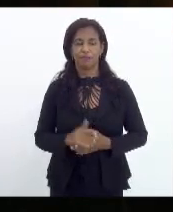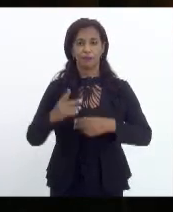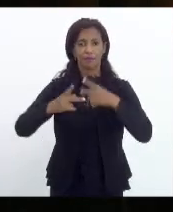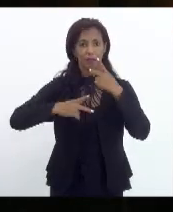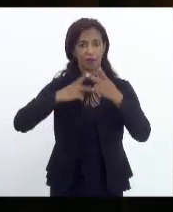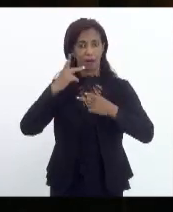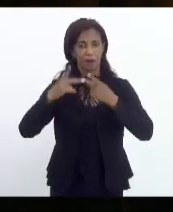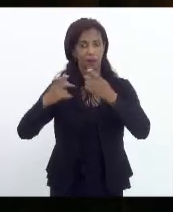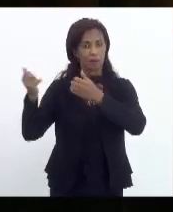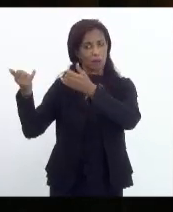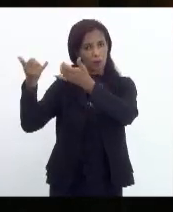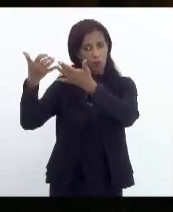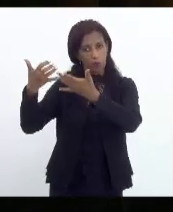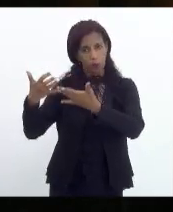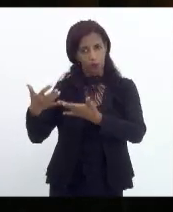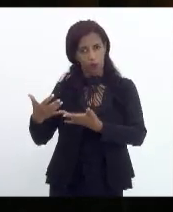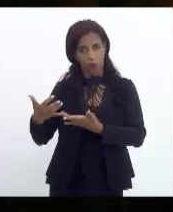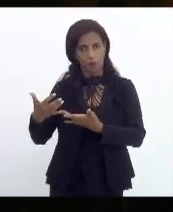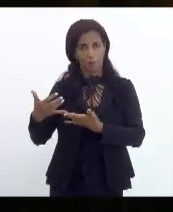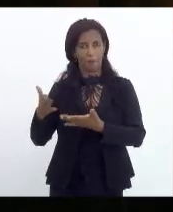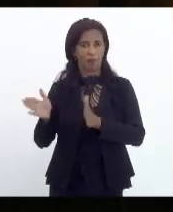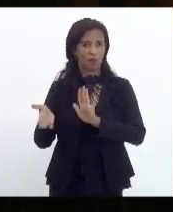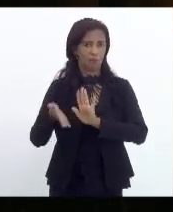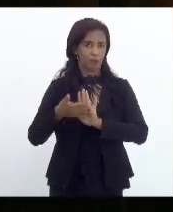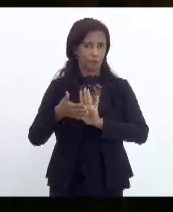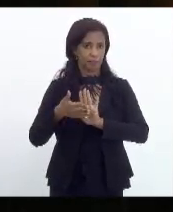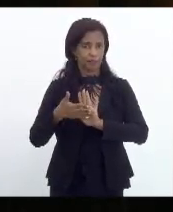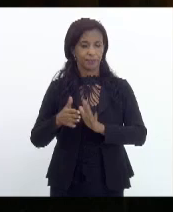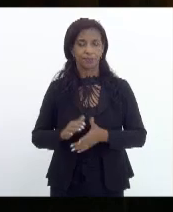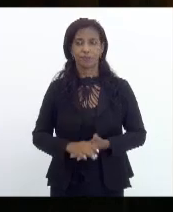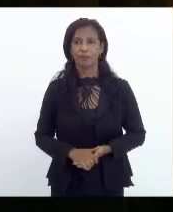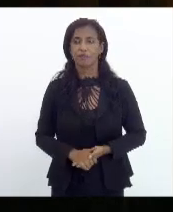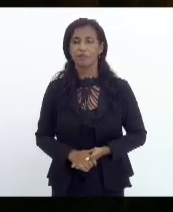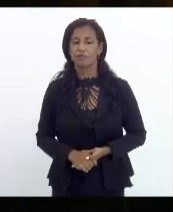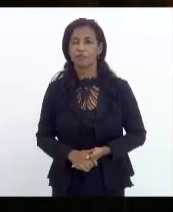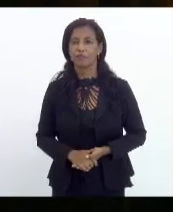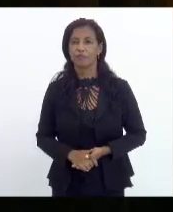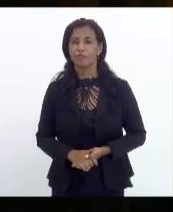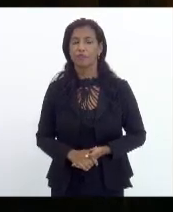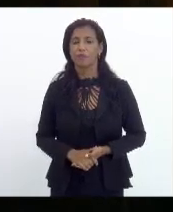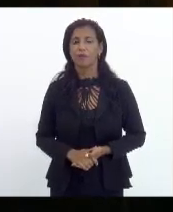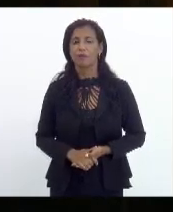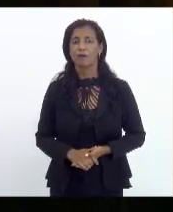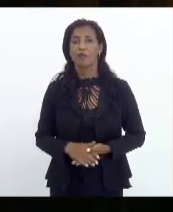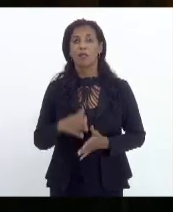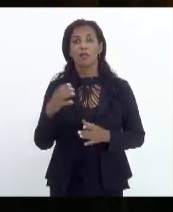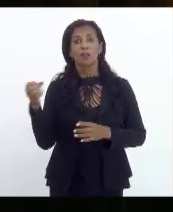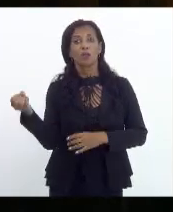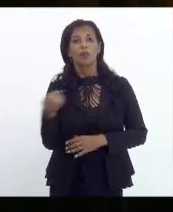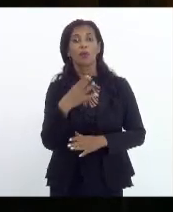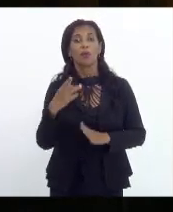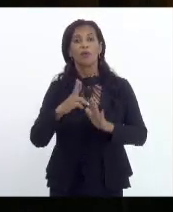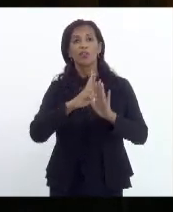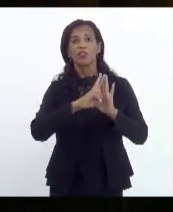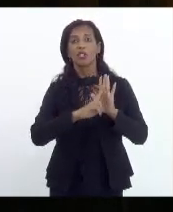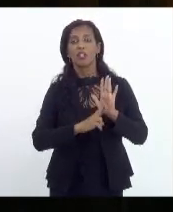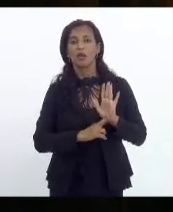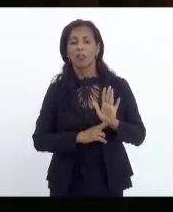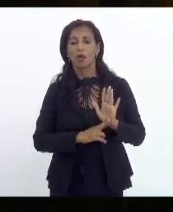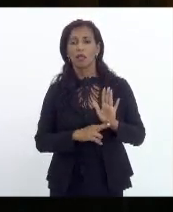a falar de detalhes um pouco mais apropriadamente Então saíram são novas regras